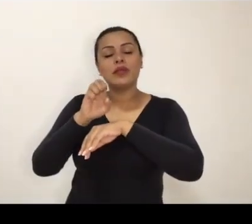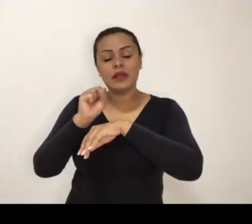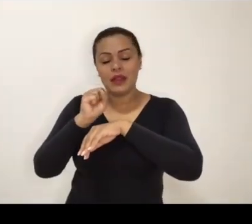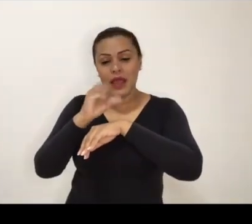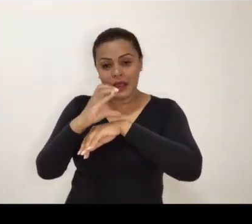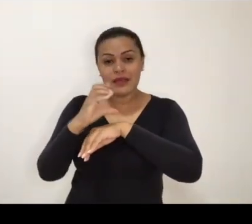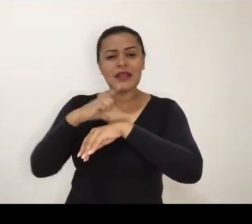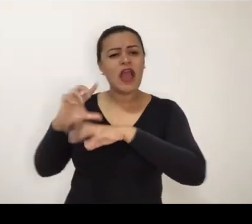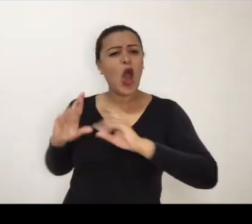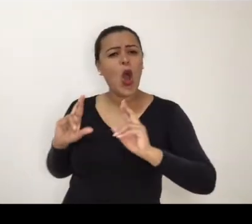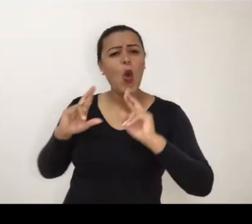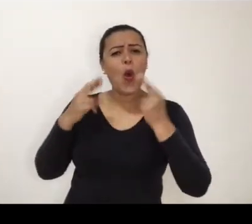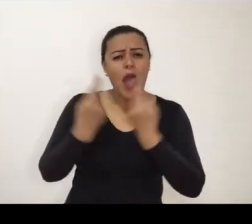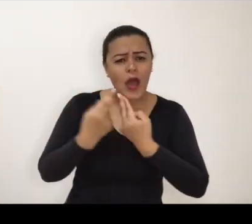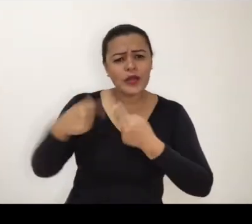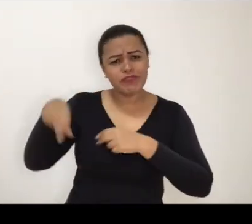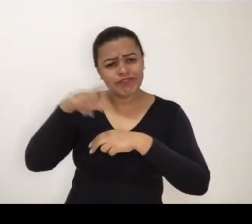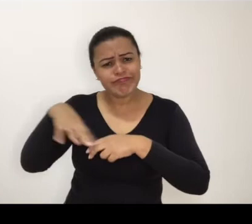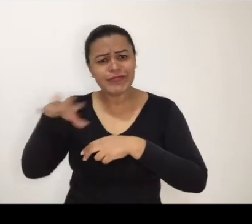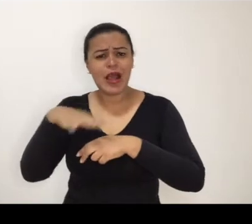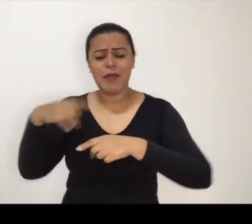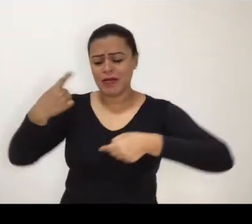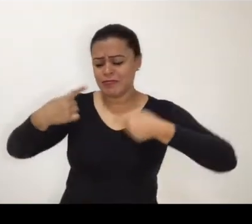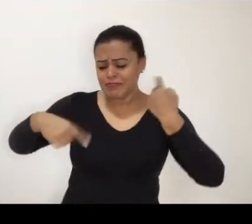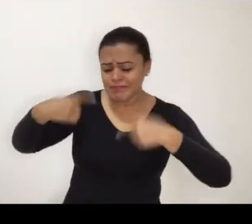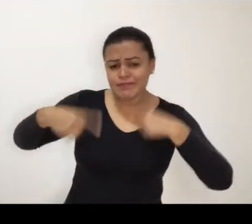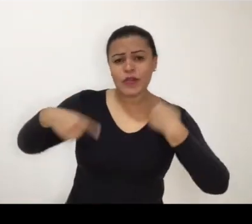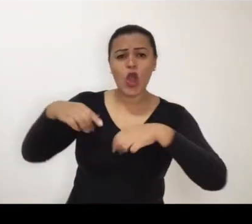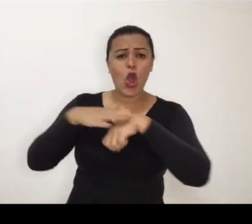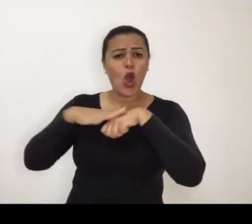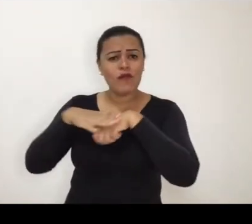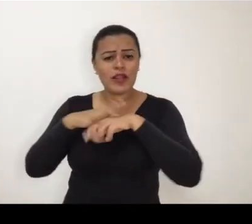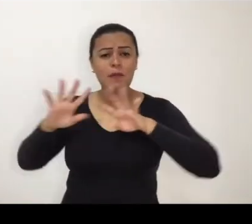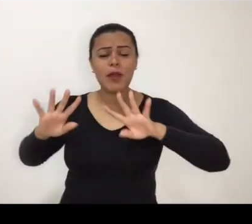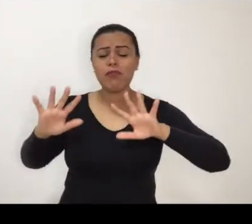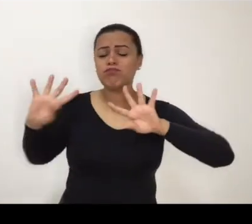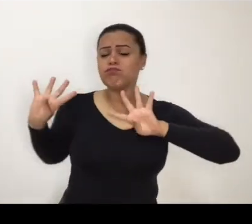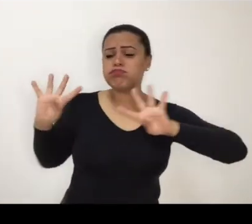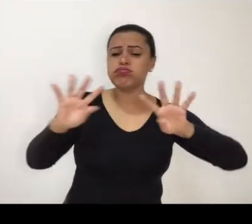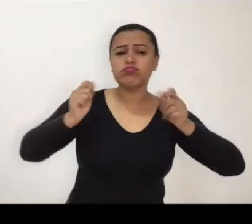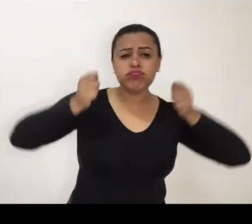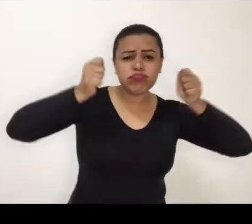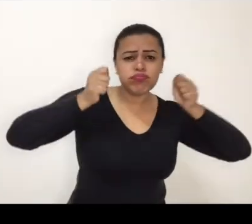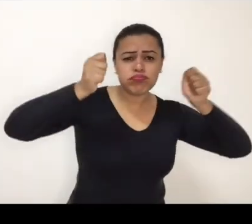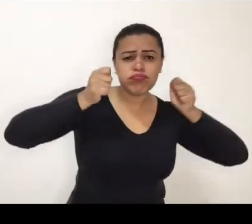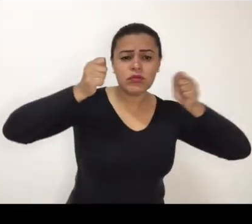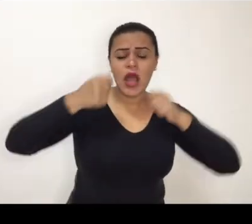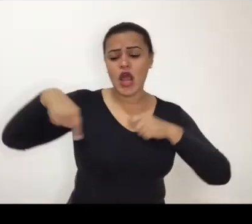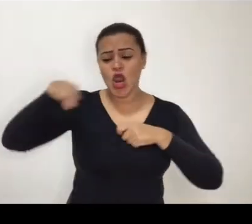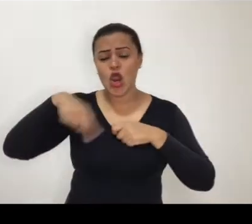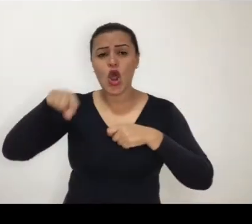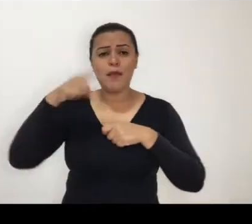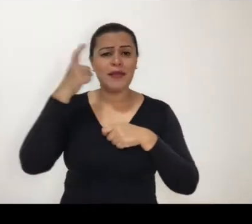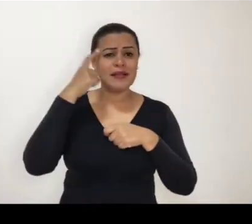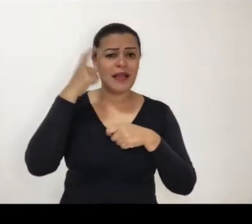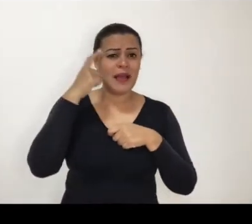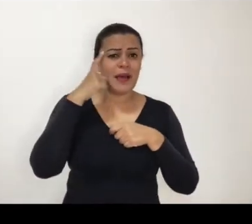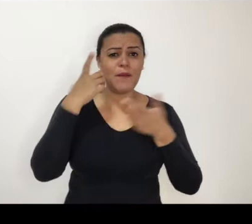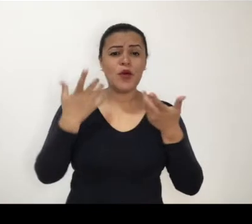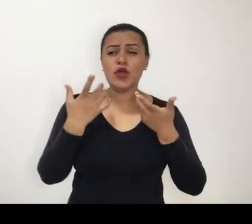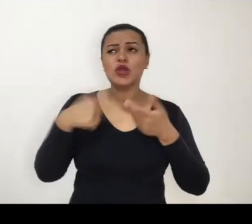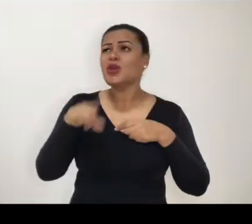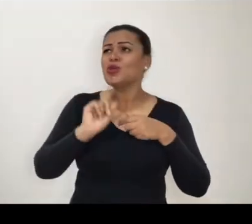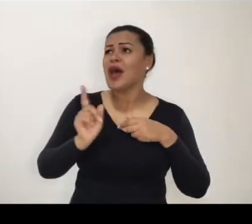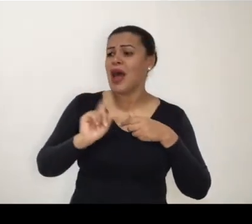lado de fora para definir quais seriam as ações na manifestação e tudo mais. E a gente falou, gente, não dá para continuar fazendo isso que nós estamos fazendo